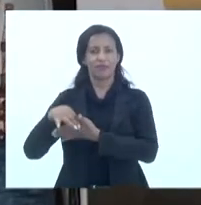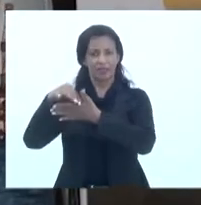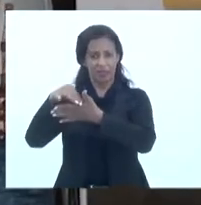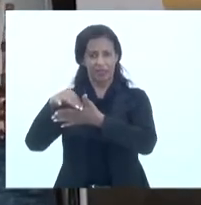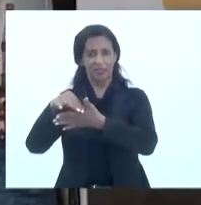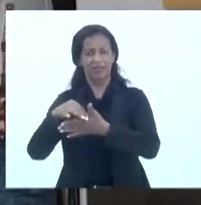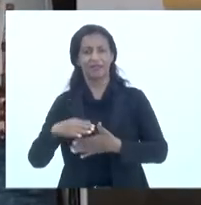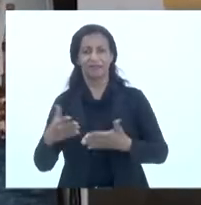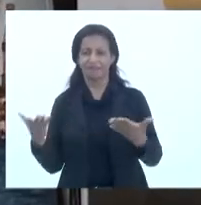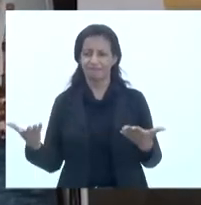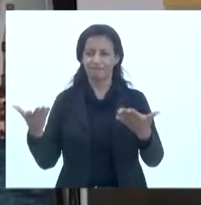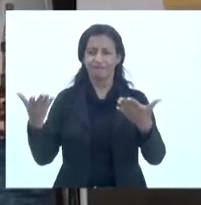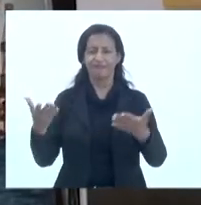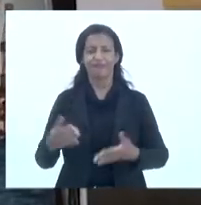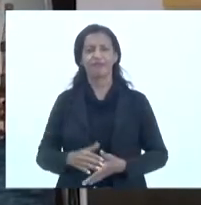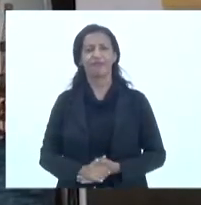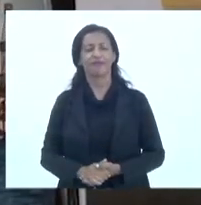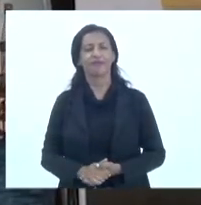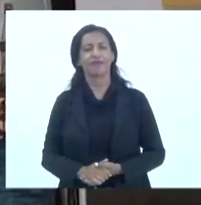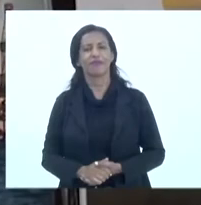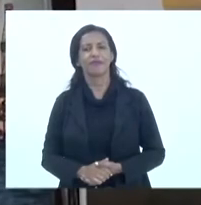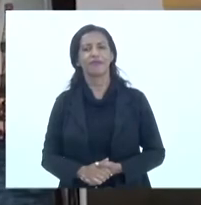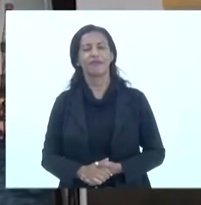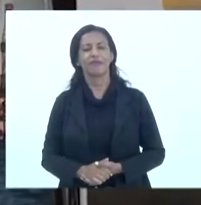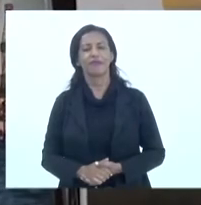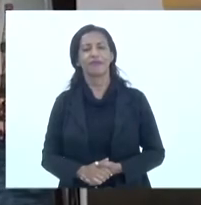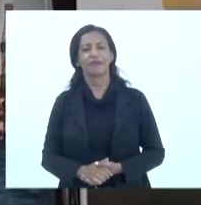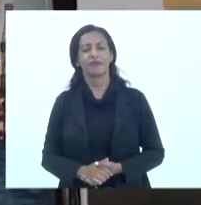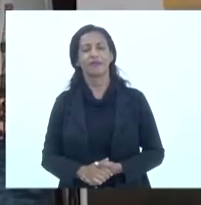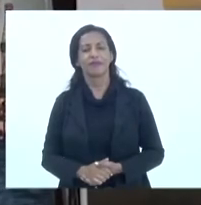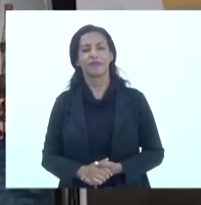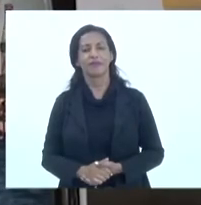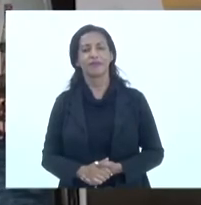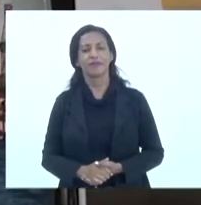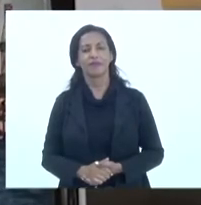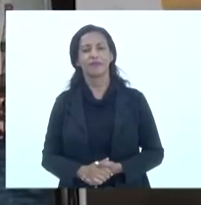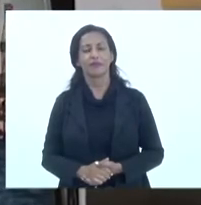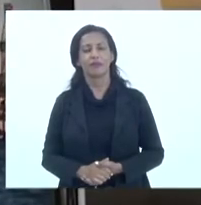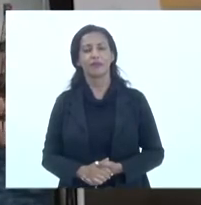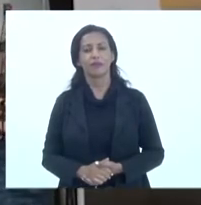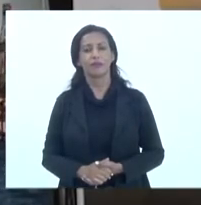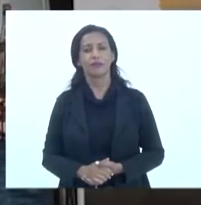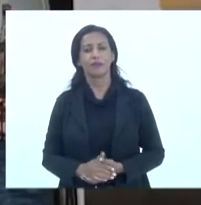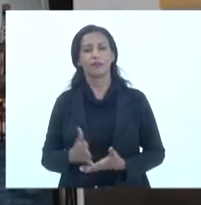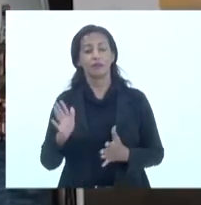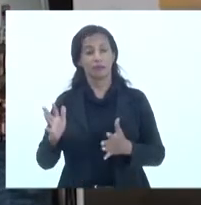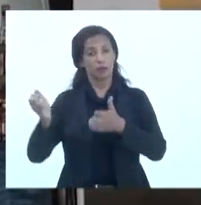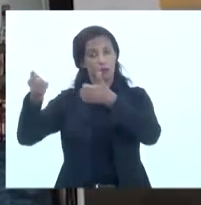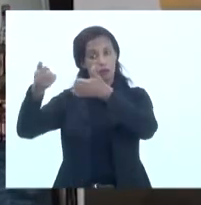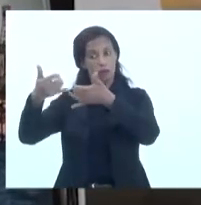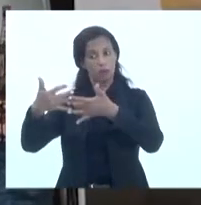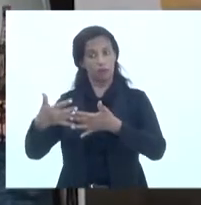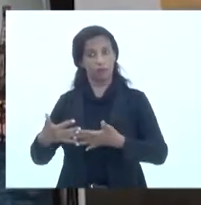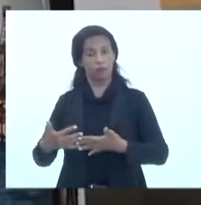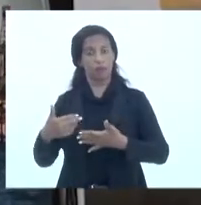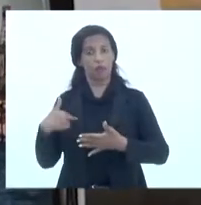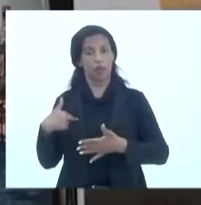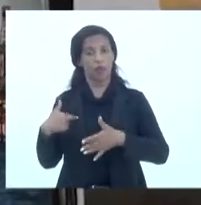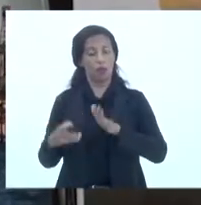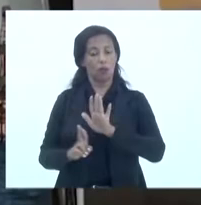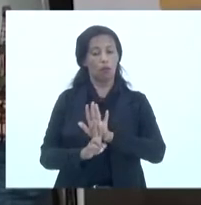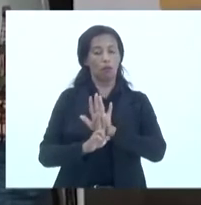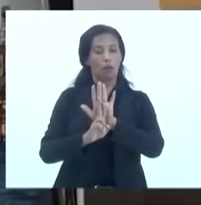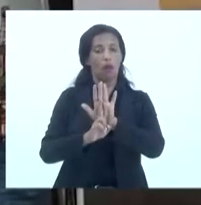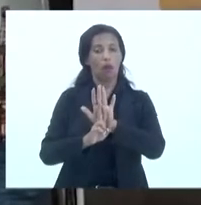presentes. Eu gostaria de deixar bem claro, eu represento aqui a Rio